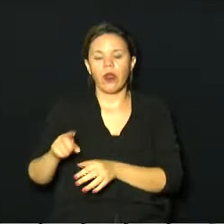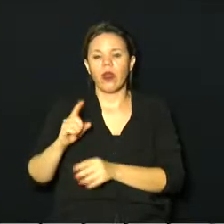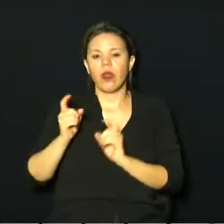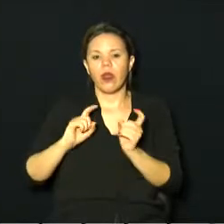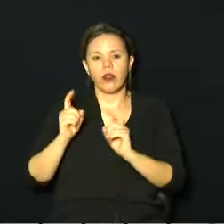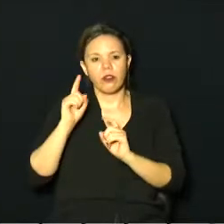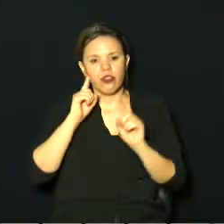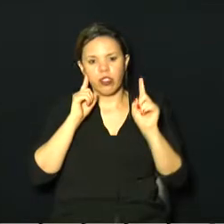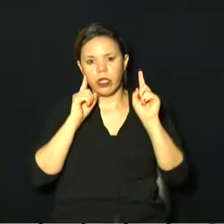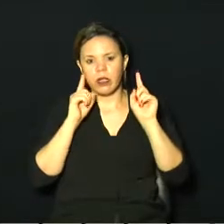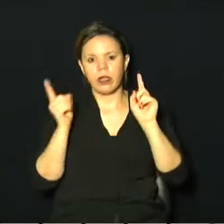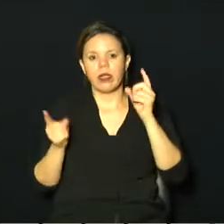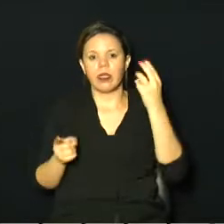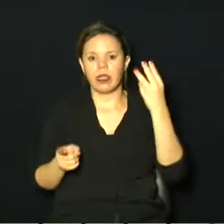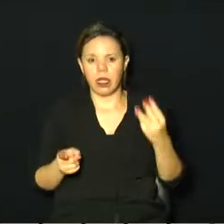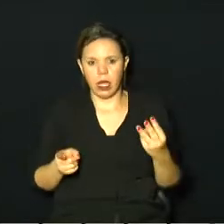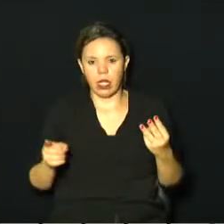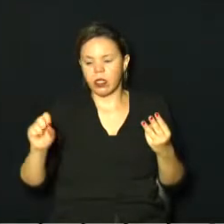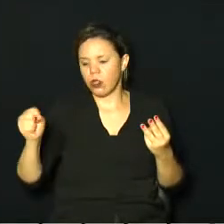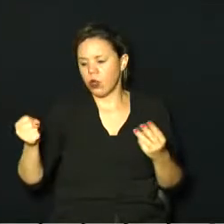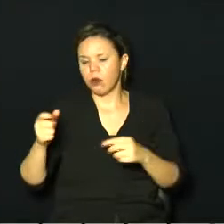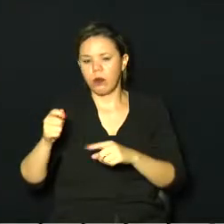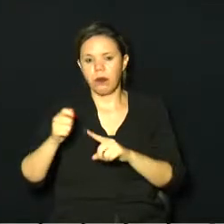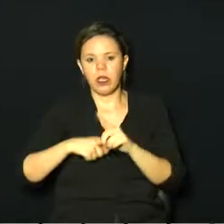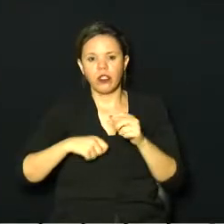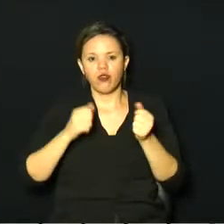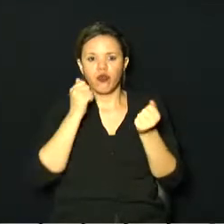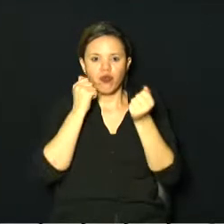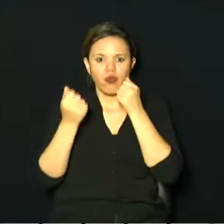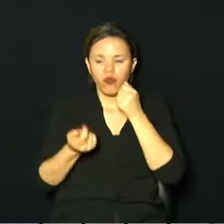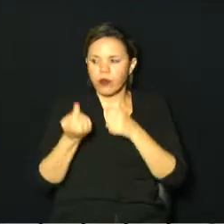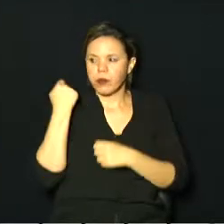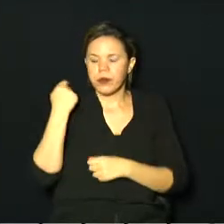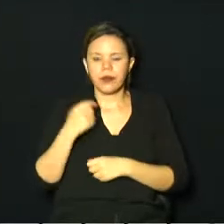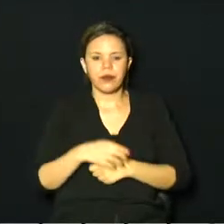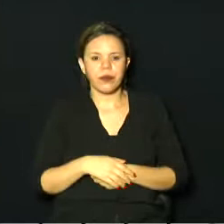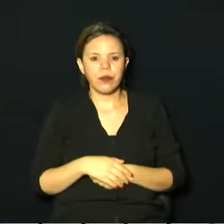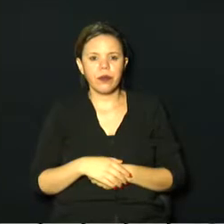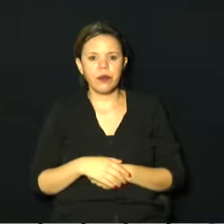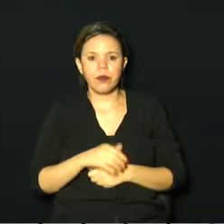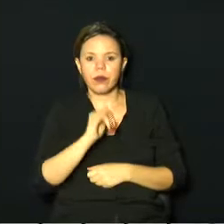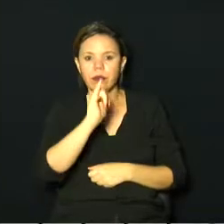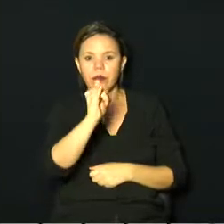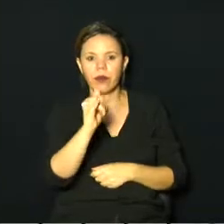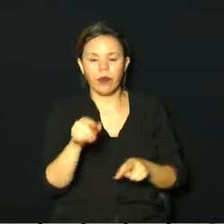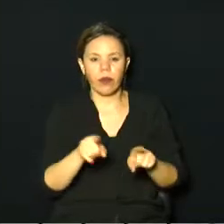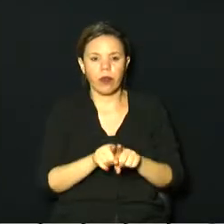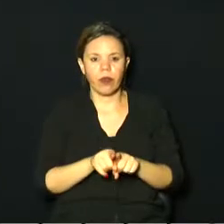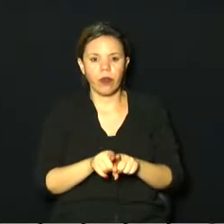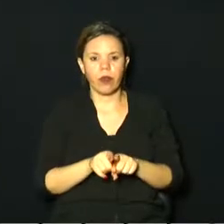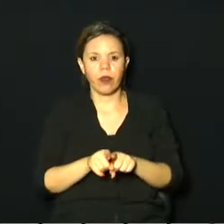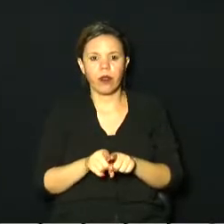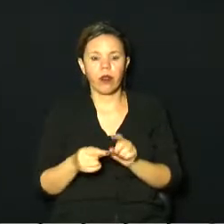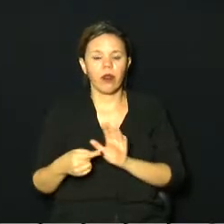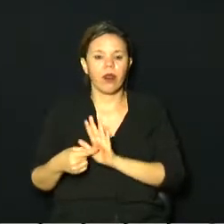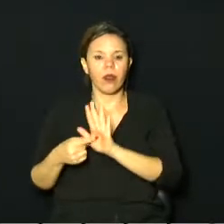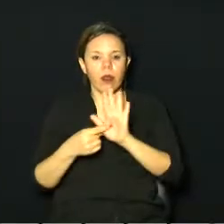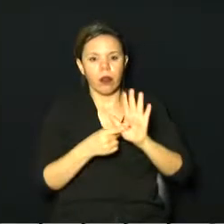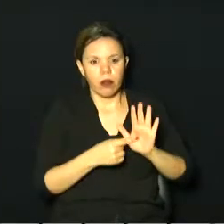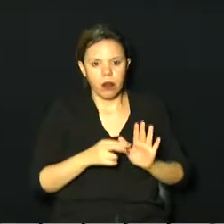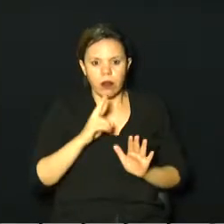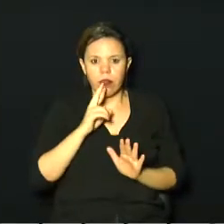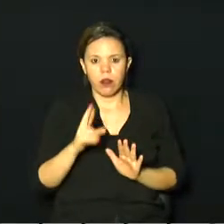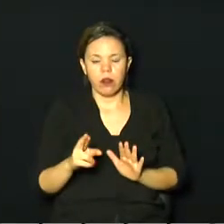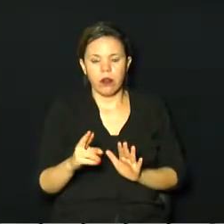3 e 8 de julho recém-passado. E comunico também que, de todo modo, apresentamos resposta